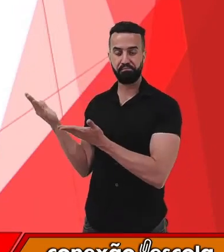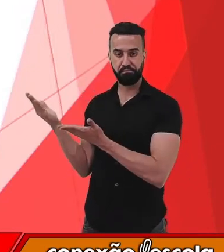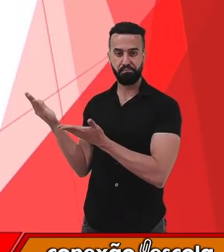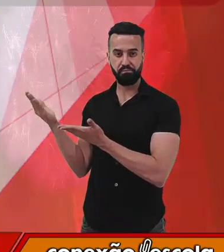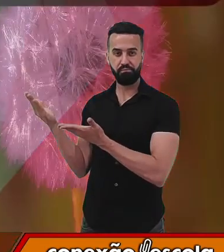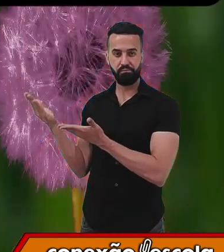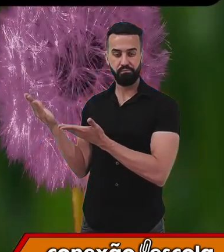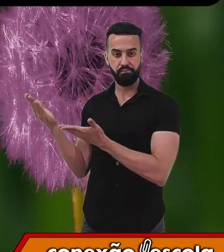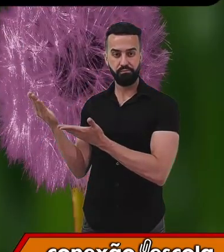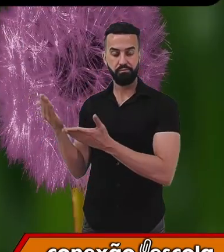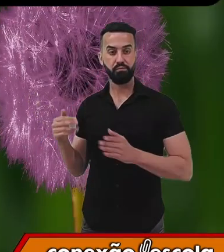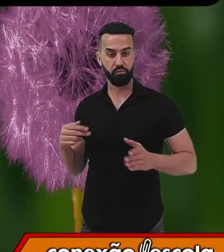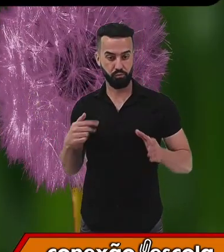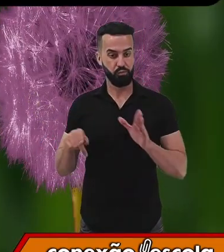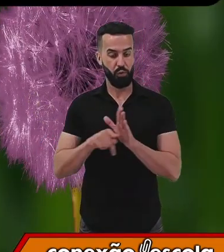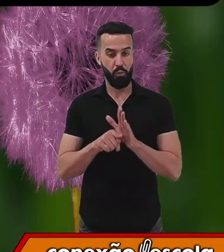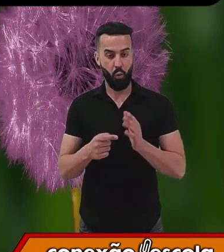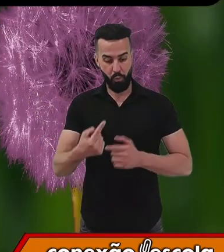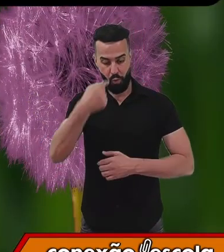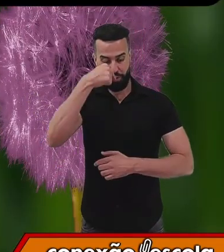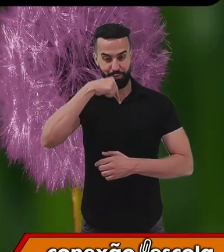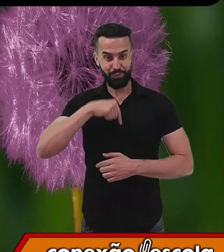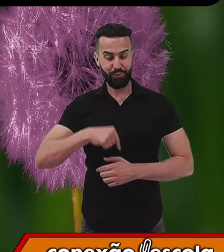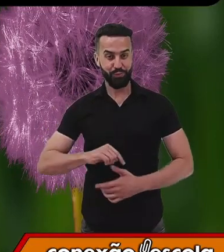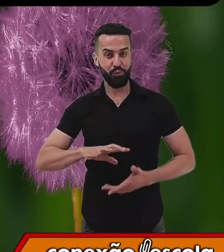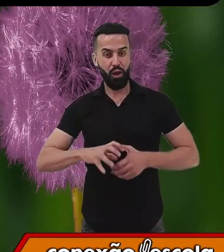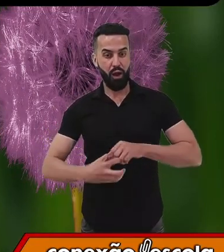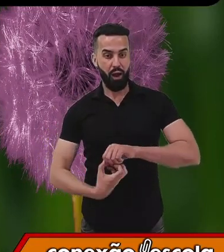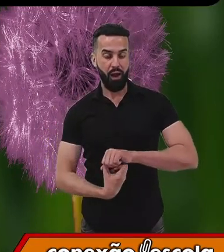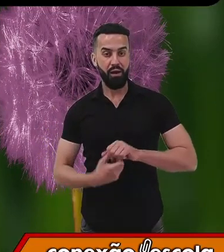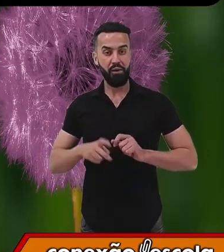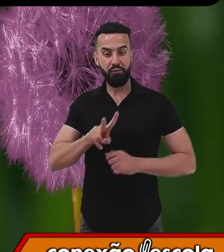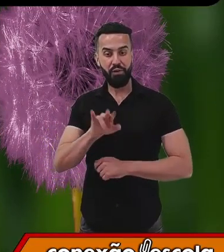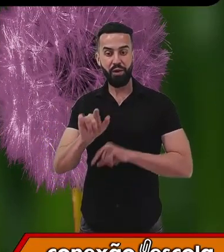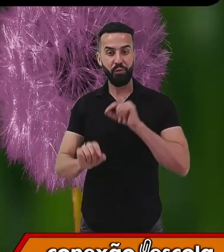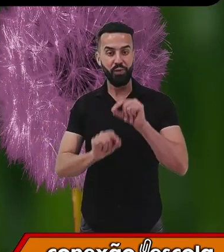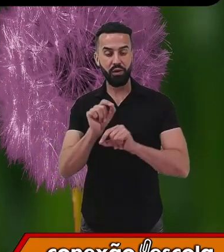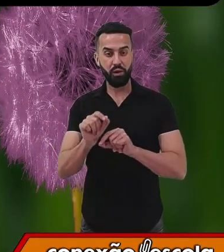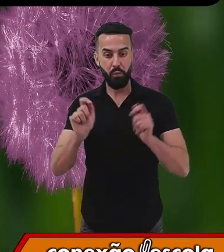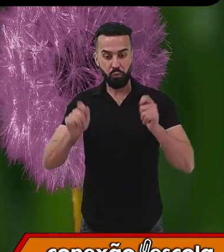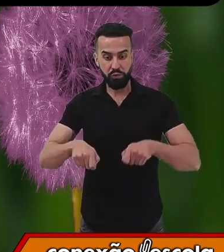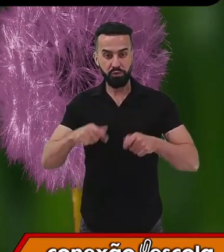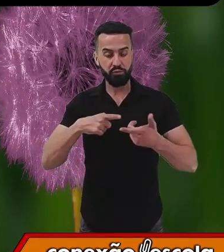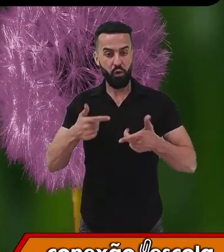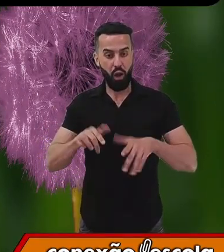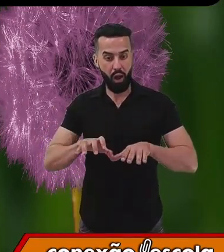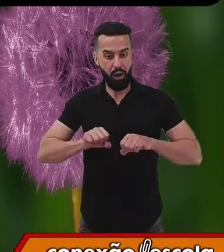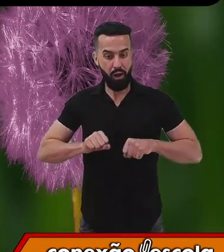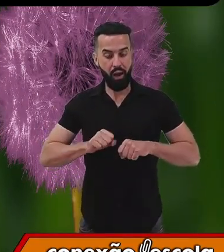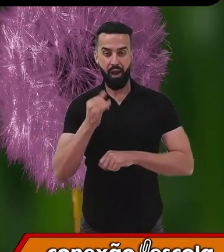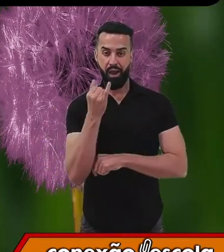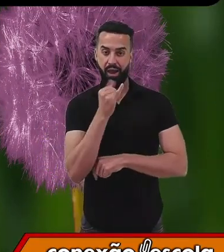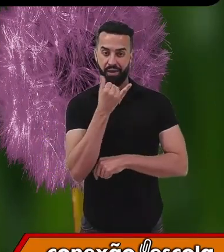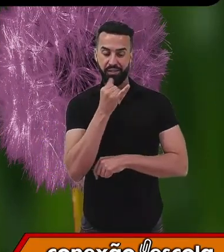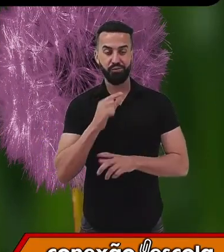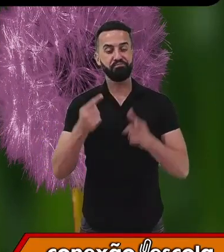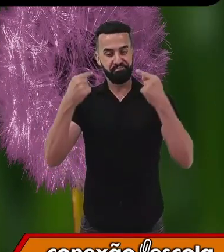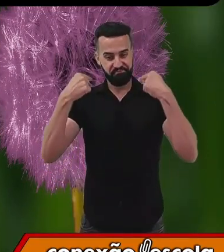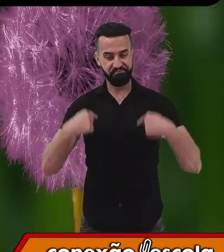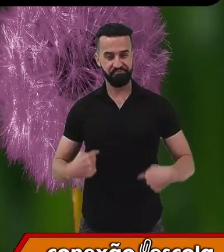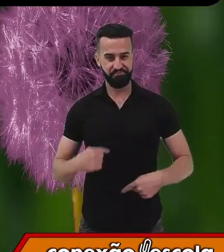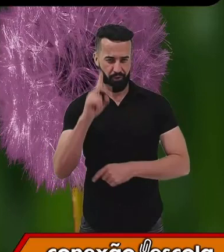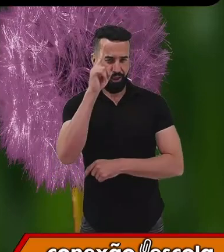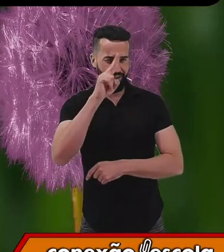parte do processo digestório, vão ser então a matéria-prima da energia. naquela energia que eu falei lá no início, que